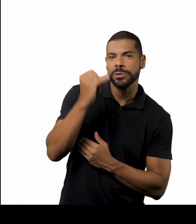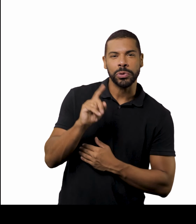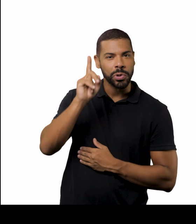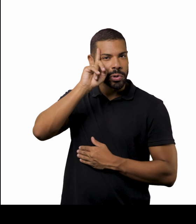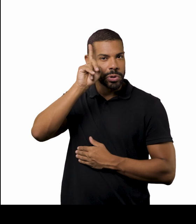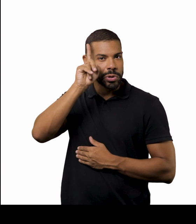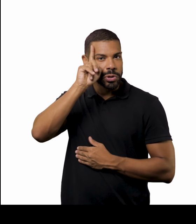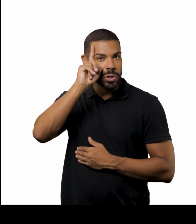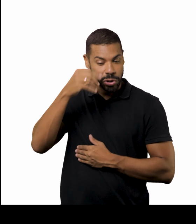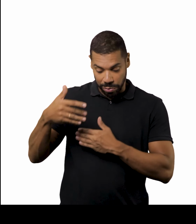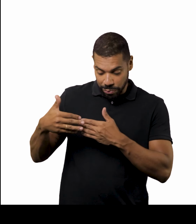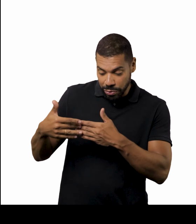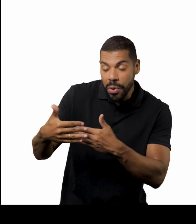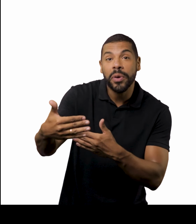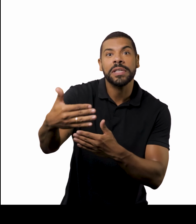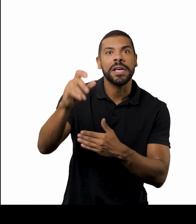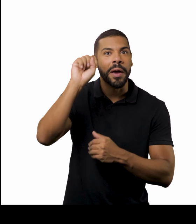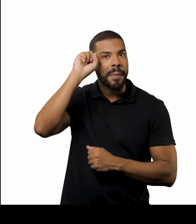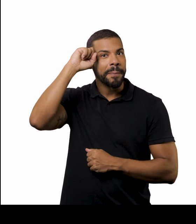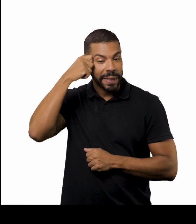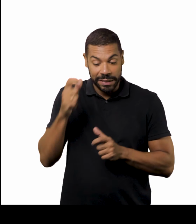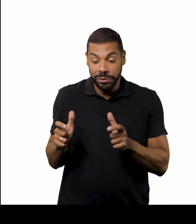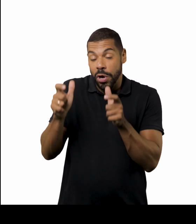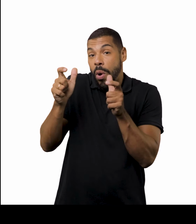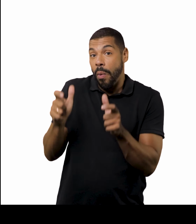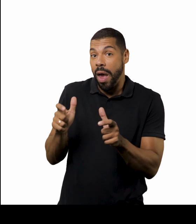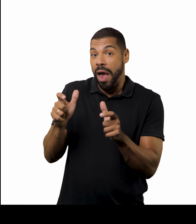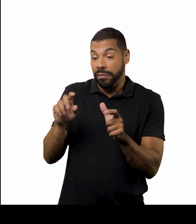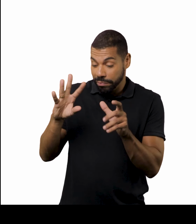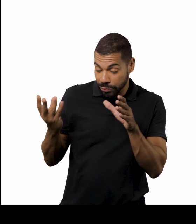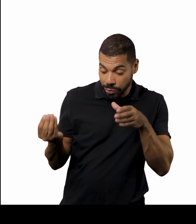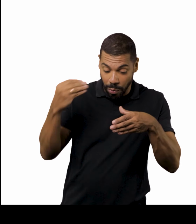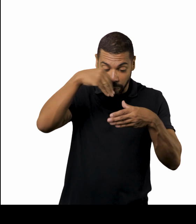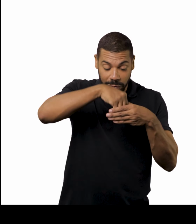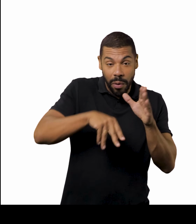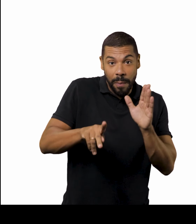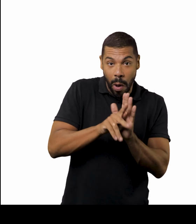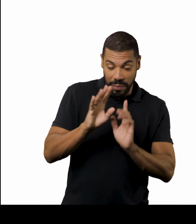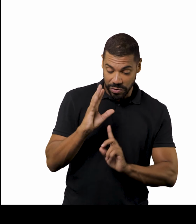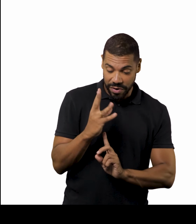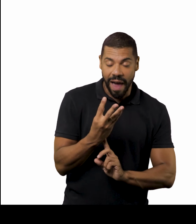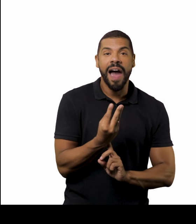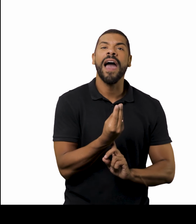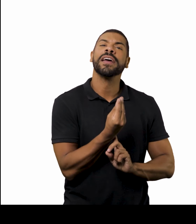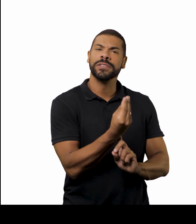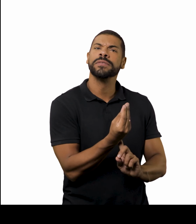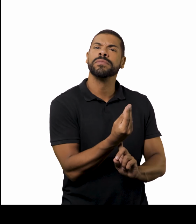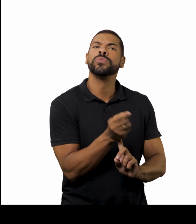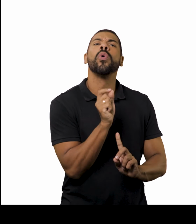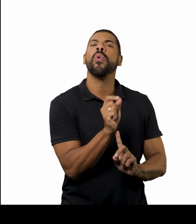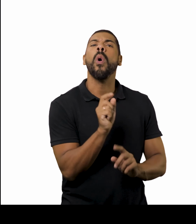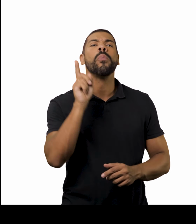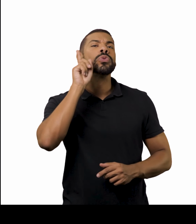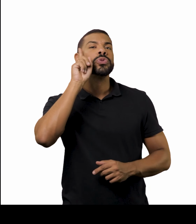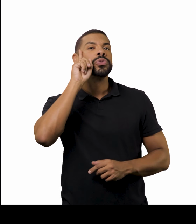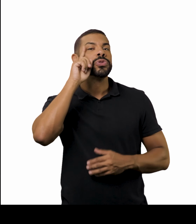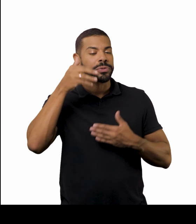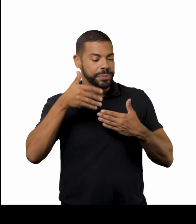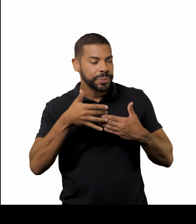importante se a gente fala sobre um cotidiano preto dentro de um espaço de arte, dentro de um museu. Porque a gente sabe quais